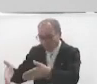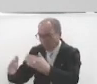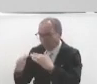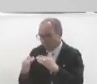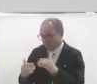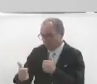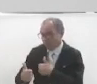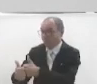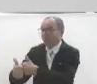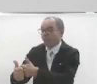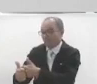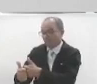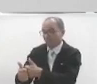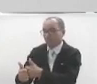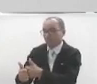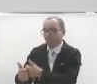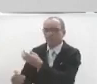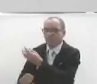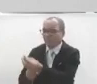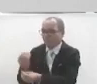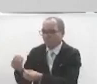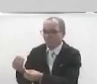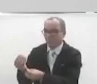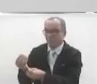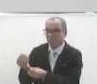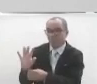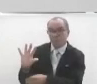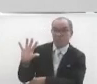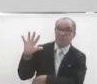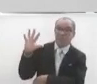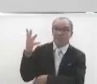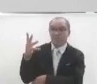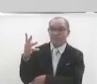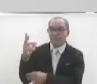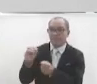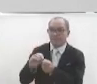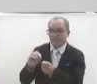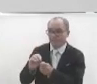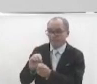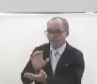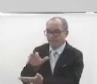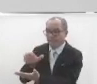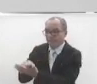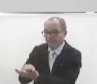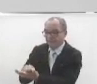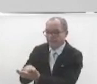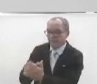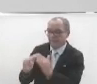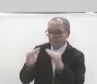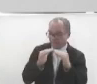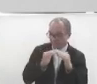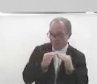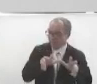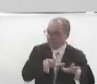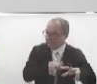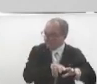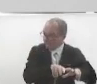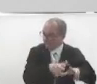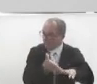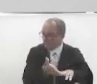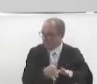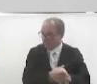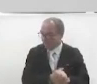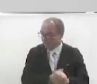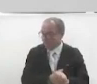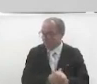nas proximidades dessas unidades escolares que muitas vezes não conseguem realizar suas atribuições na região Rural